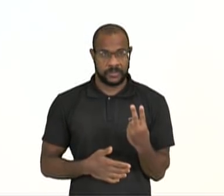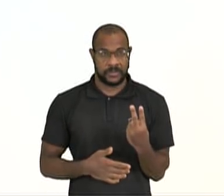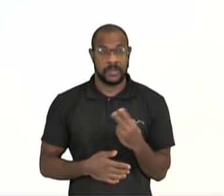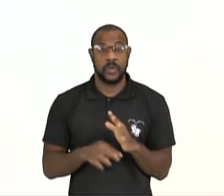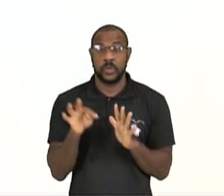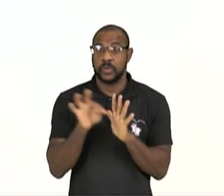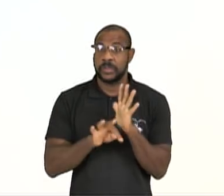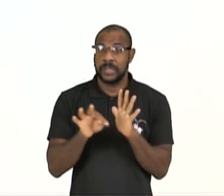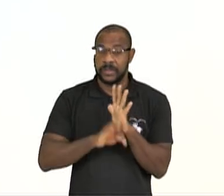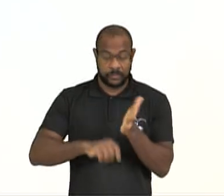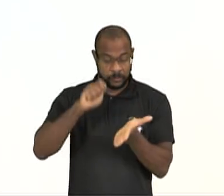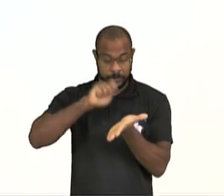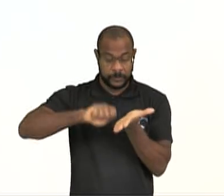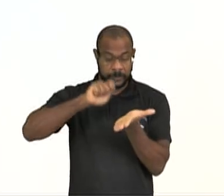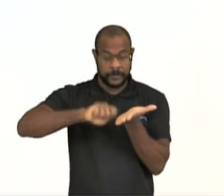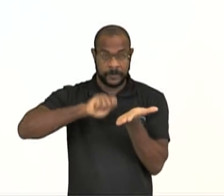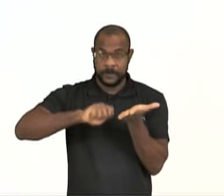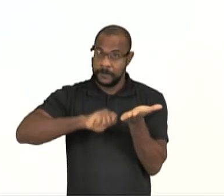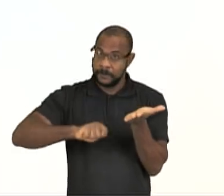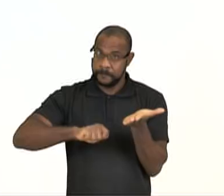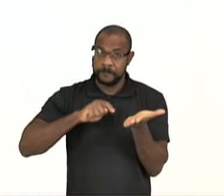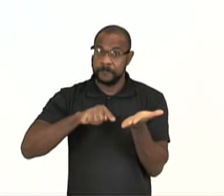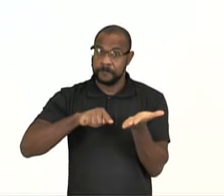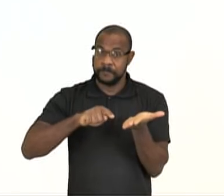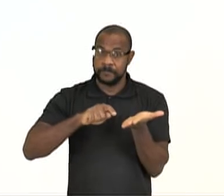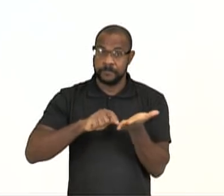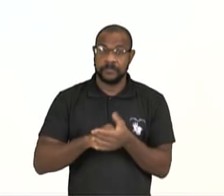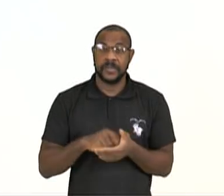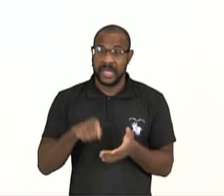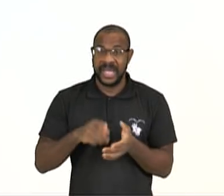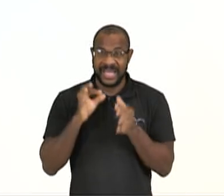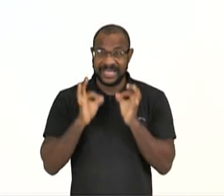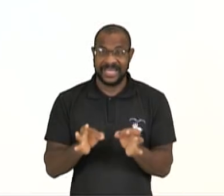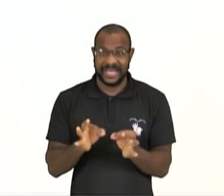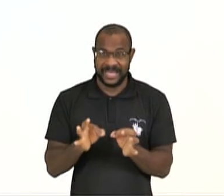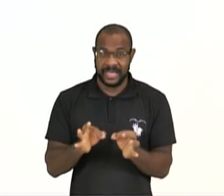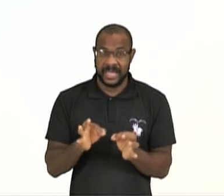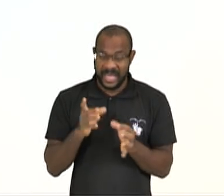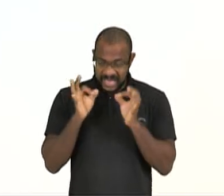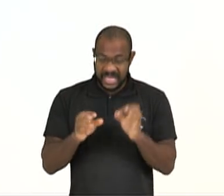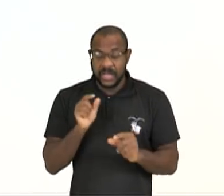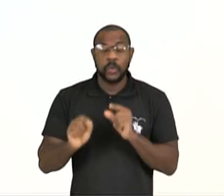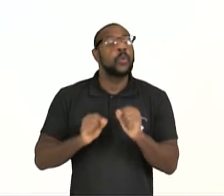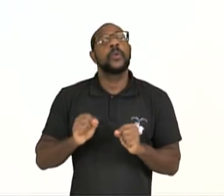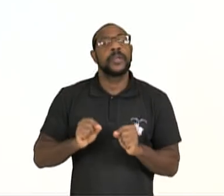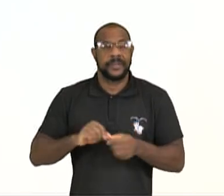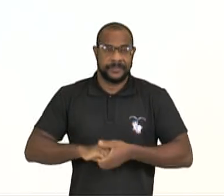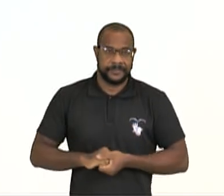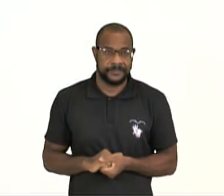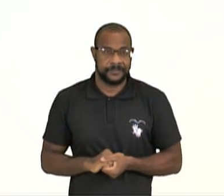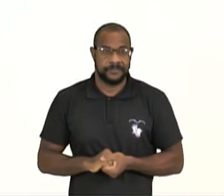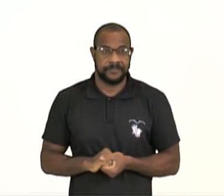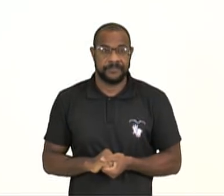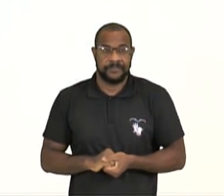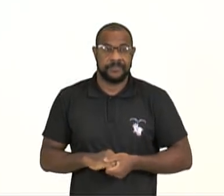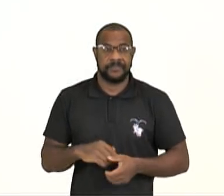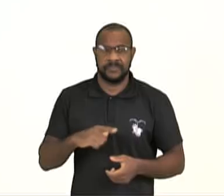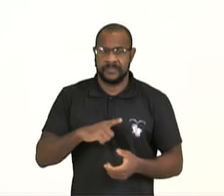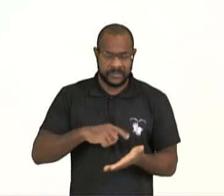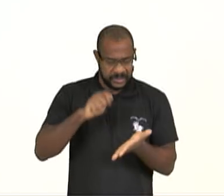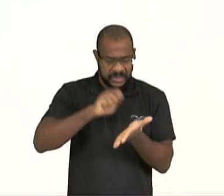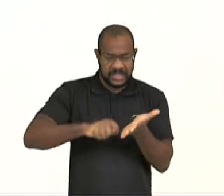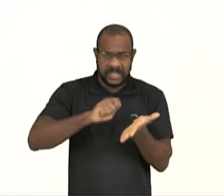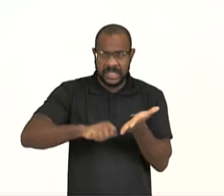texto descritivo, presta atenção. É correto afirmar que envolve a descrição